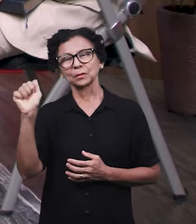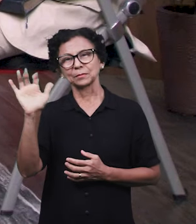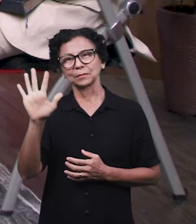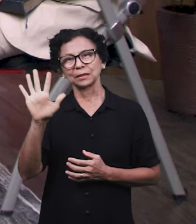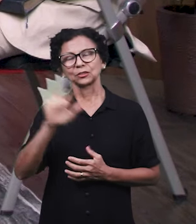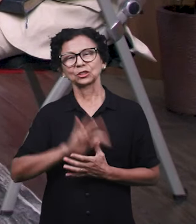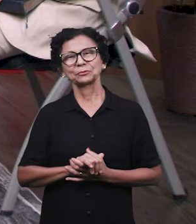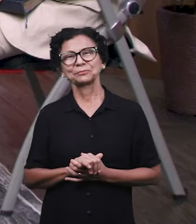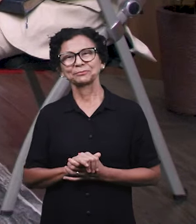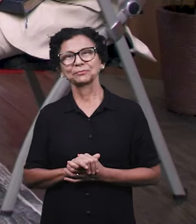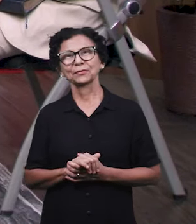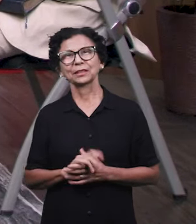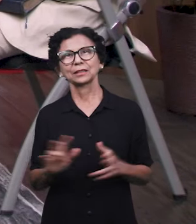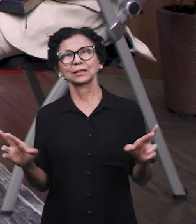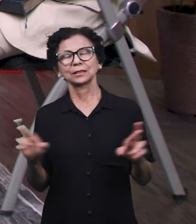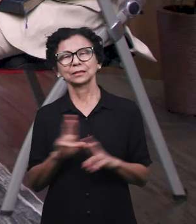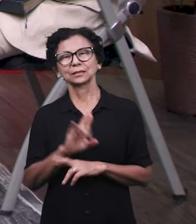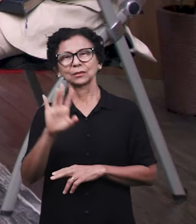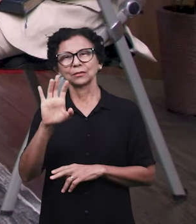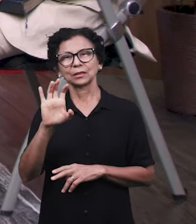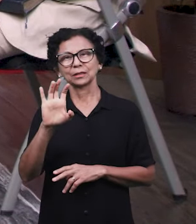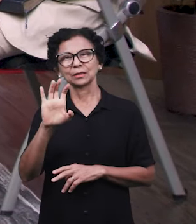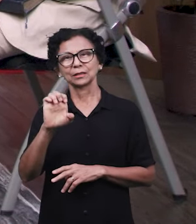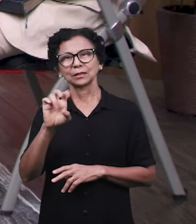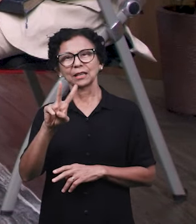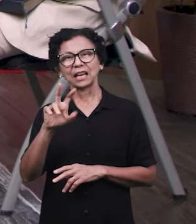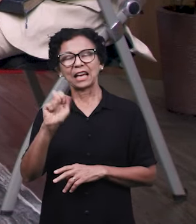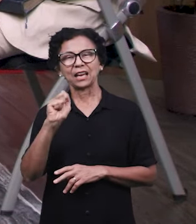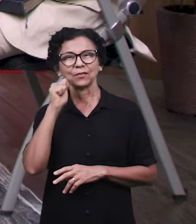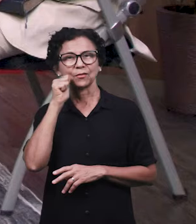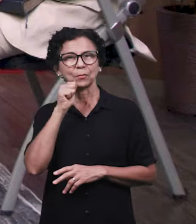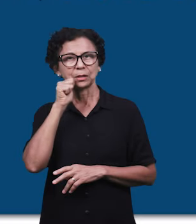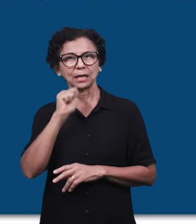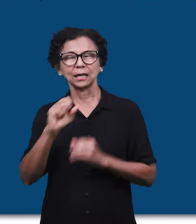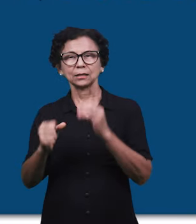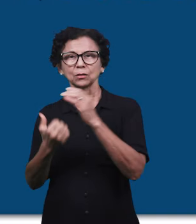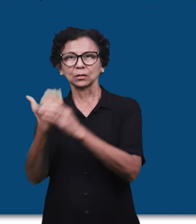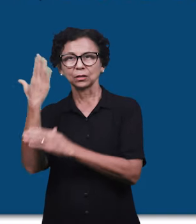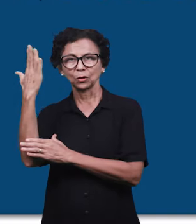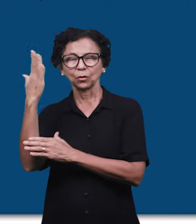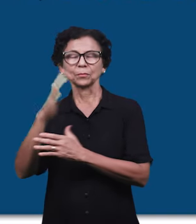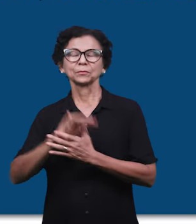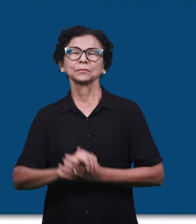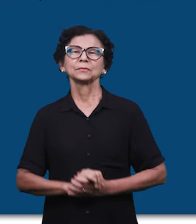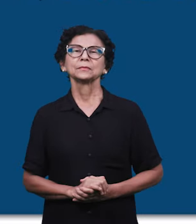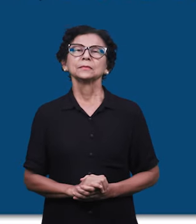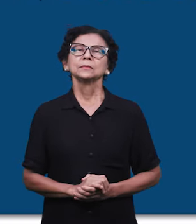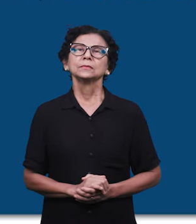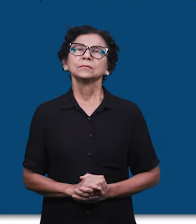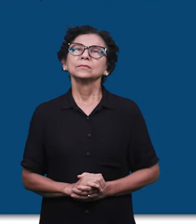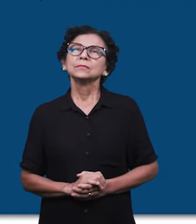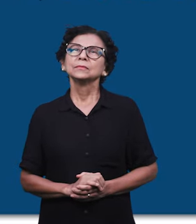cujo título do trabalho ficou conhecido mundialmente, pastor, como Eva mitocondrial. Então, o que acontece? O que que